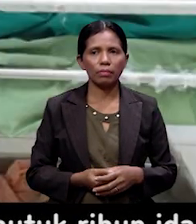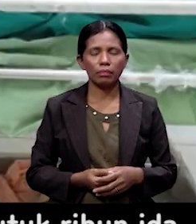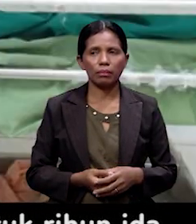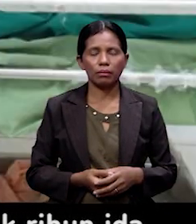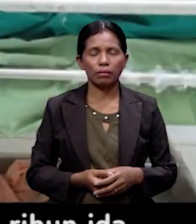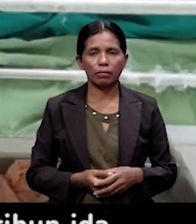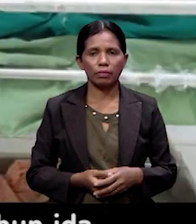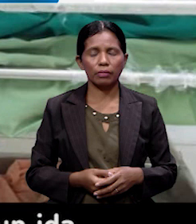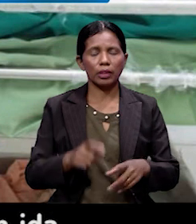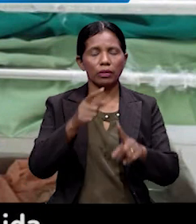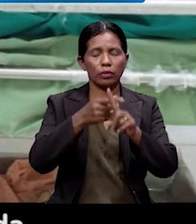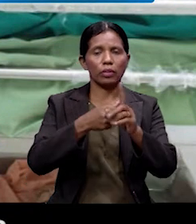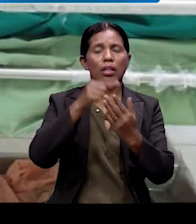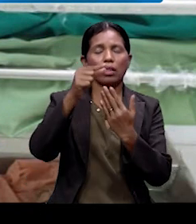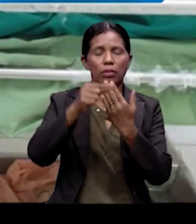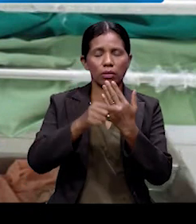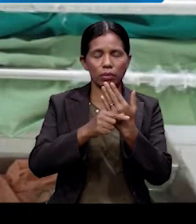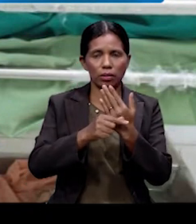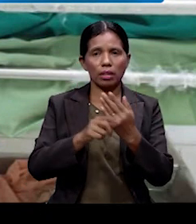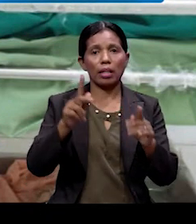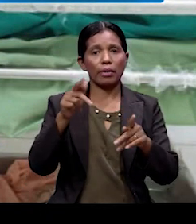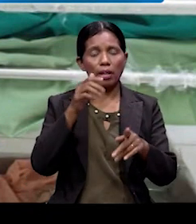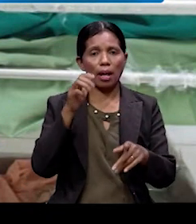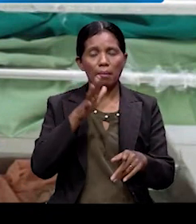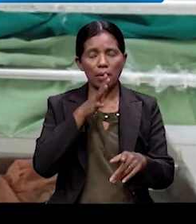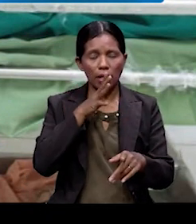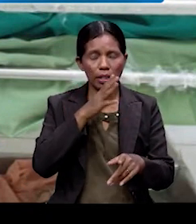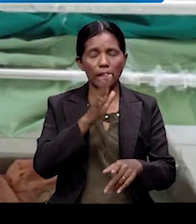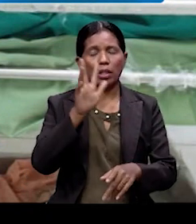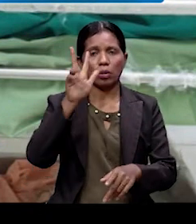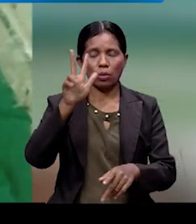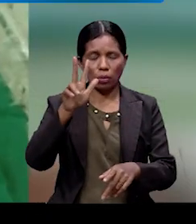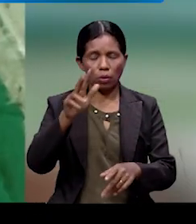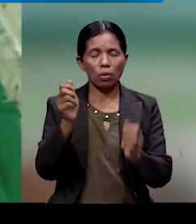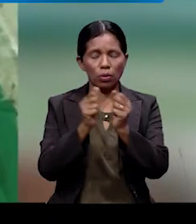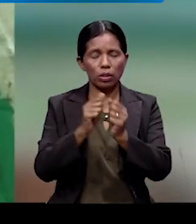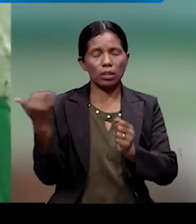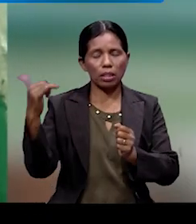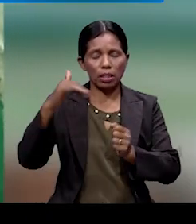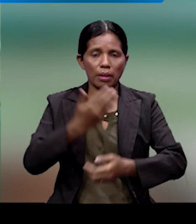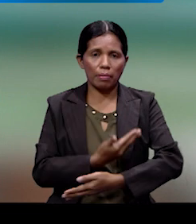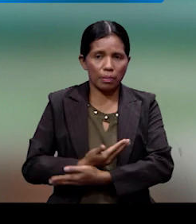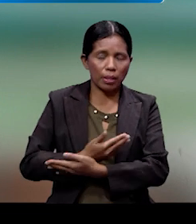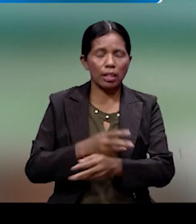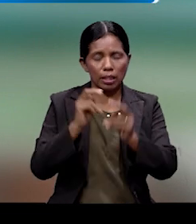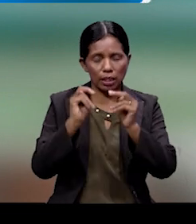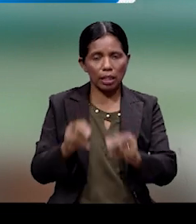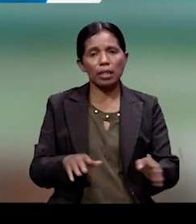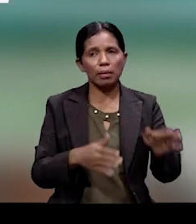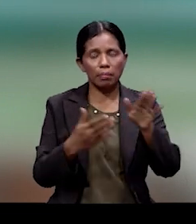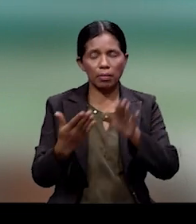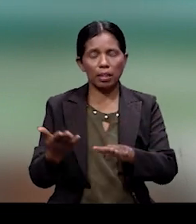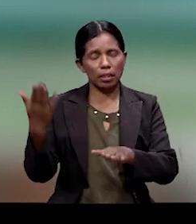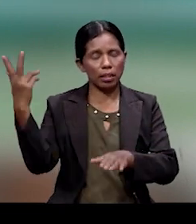E a início foi no agosto, né? E na Nantolo, o Sirane Bebê, obrigado tem que lá com Sirane Vida e a sala